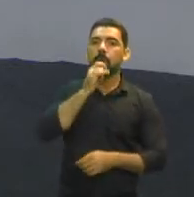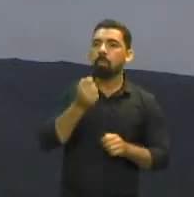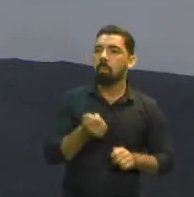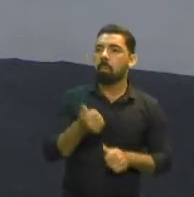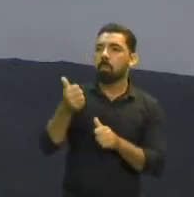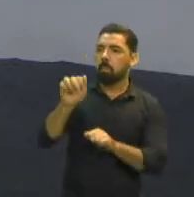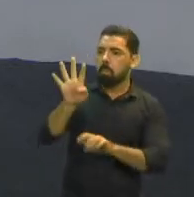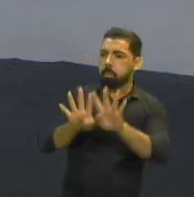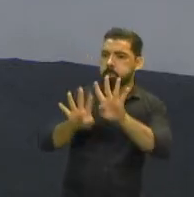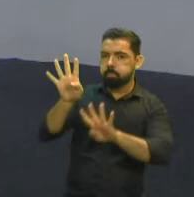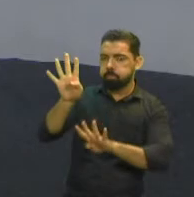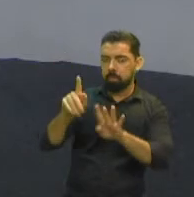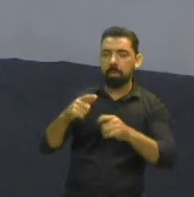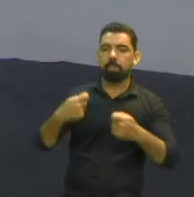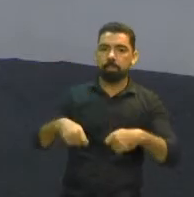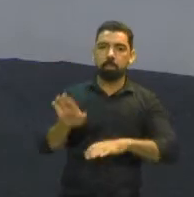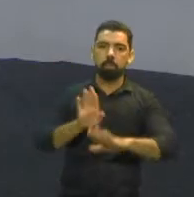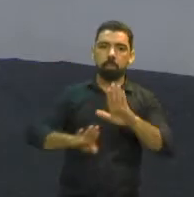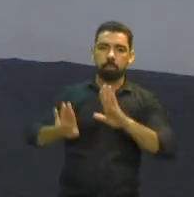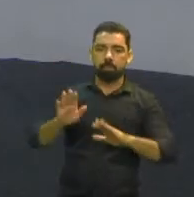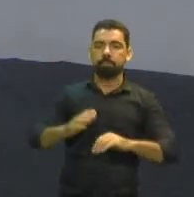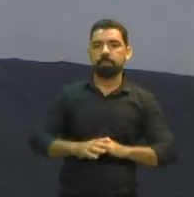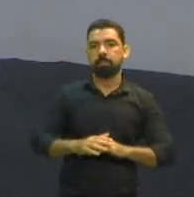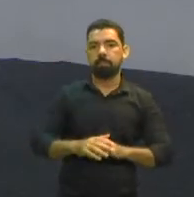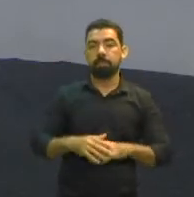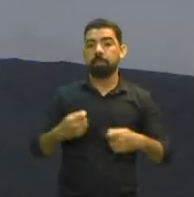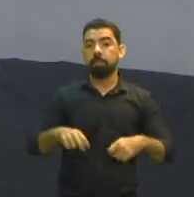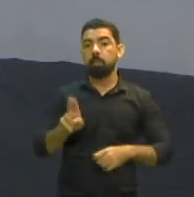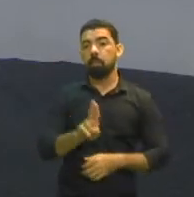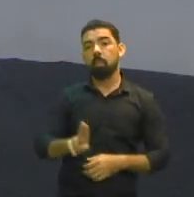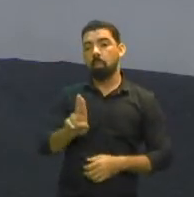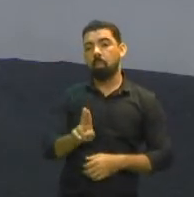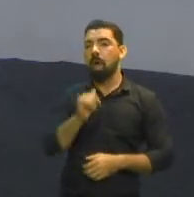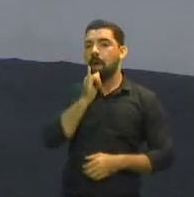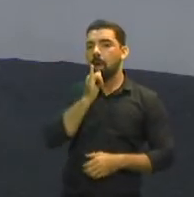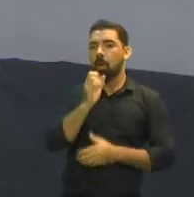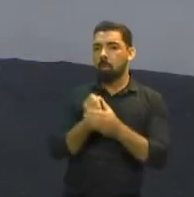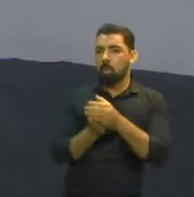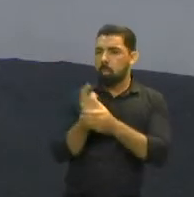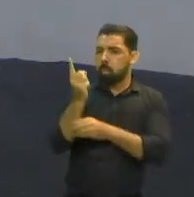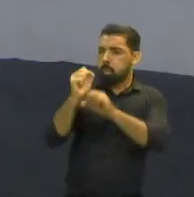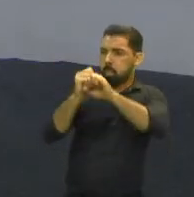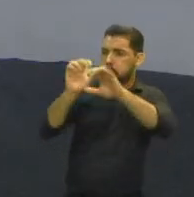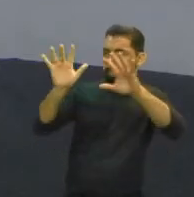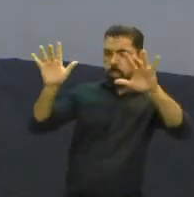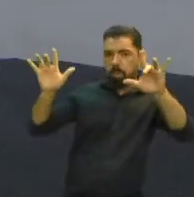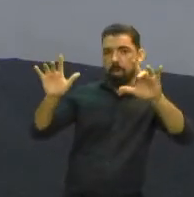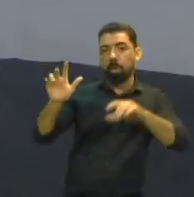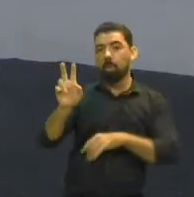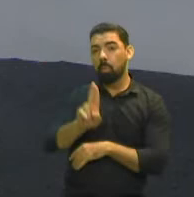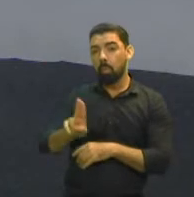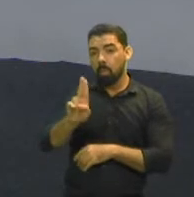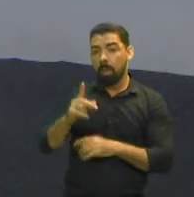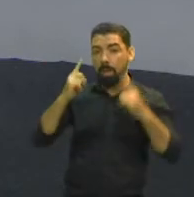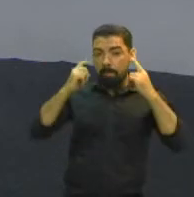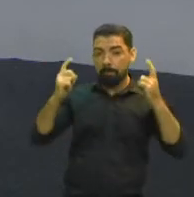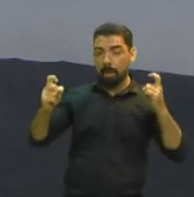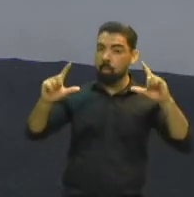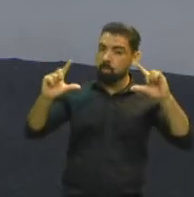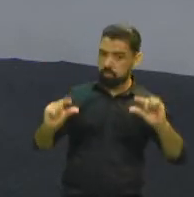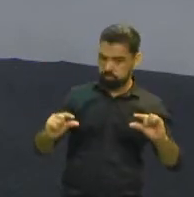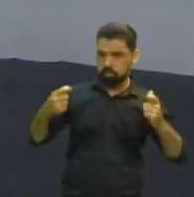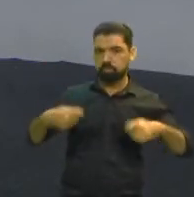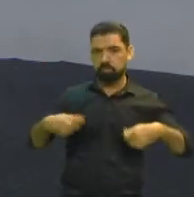esse ano, a escolha deve ser por fogos de baixo ruído, de acordo com a lei municipal sancionada este ano e que proíbe